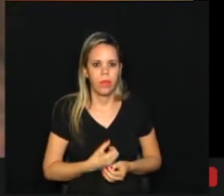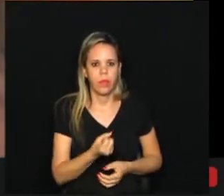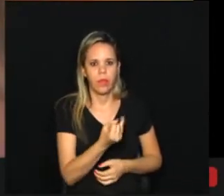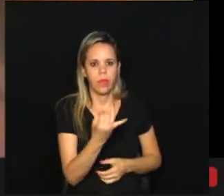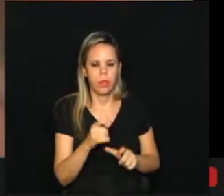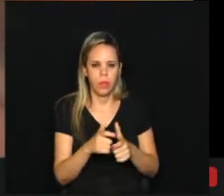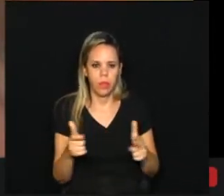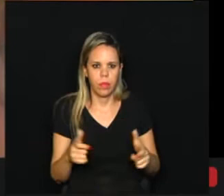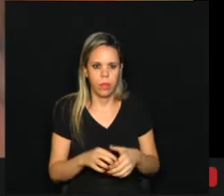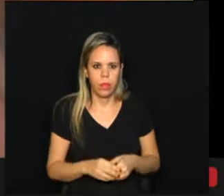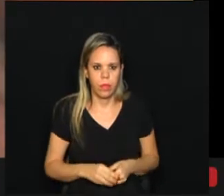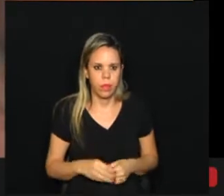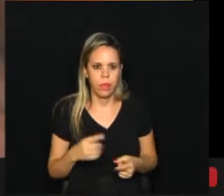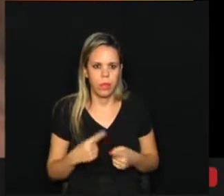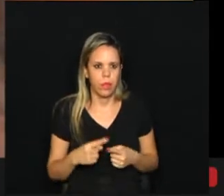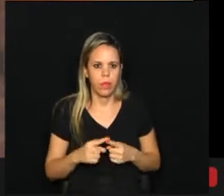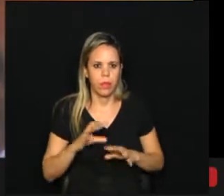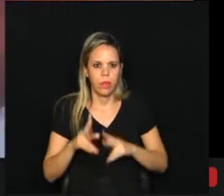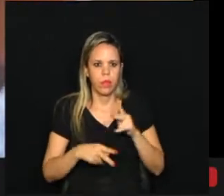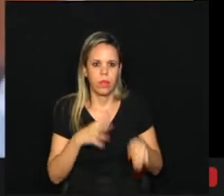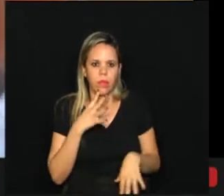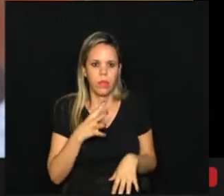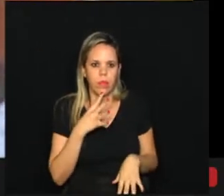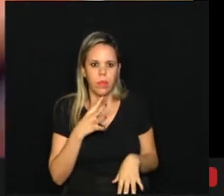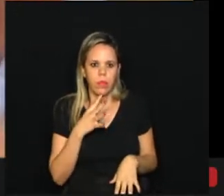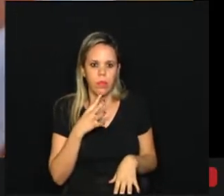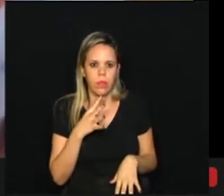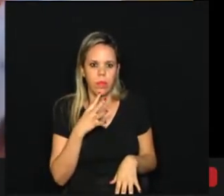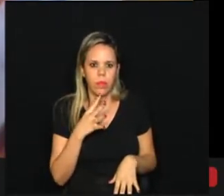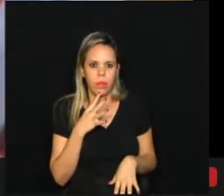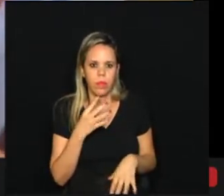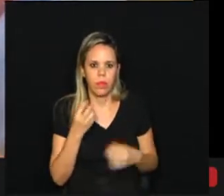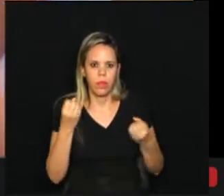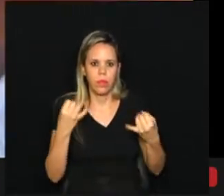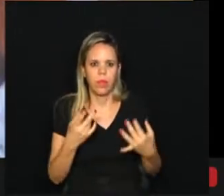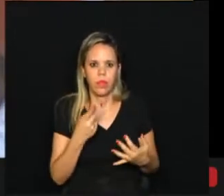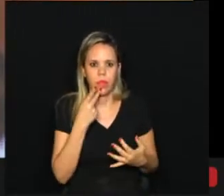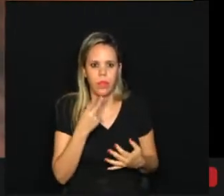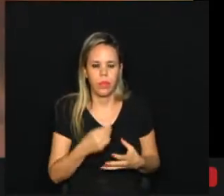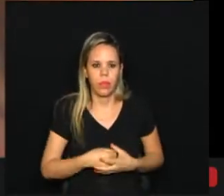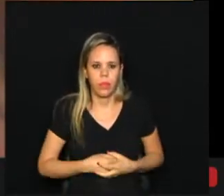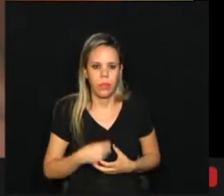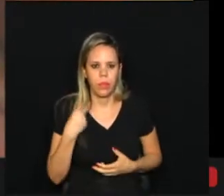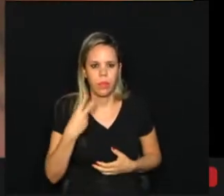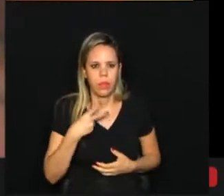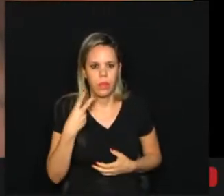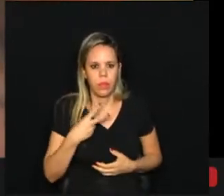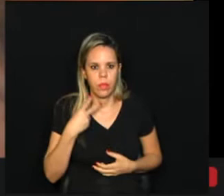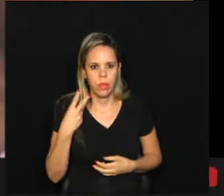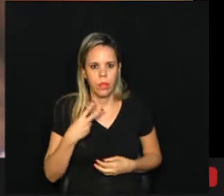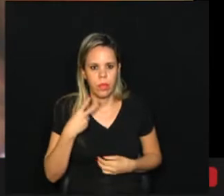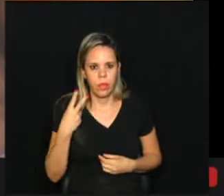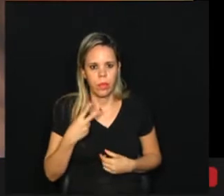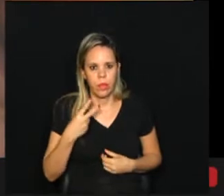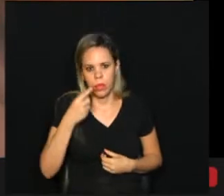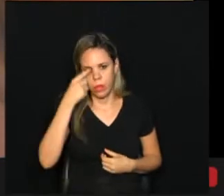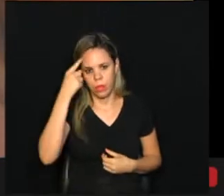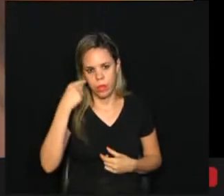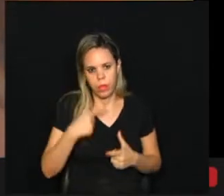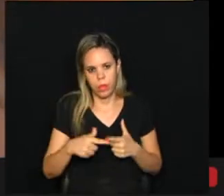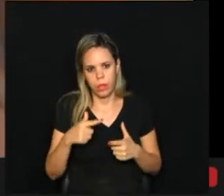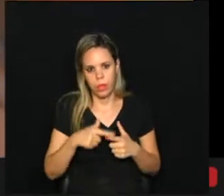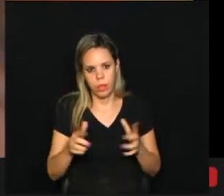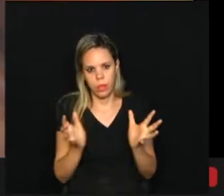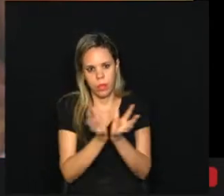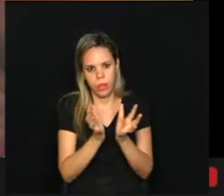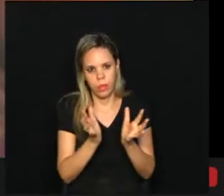grande, porque todo mundo conhece, como bem falou a vereadora Paola, dos problemas que a